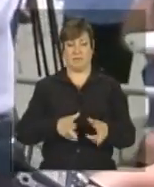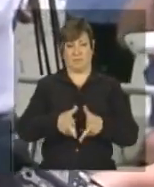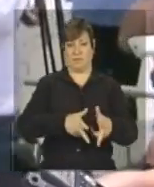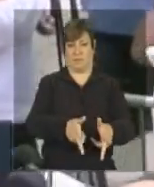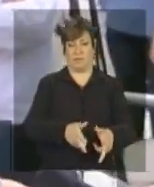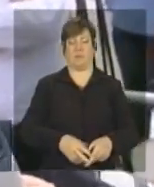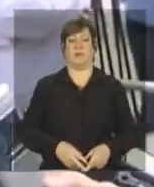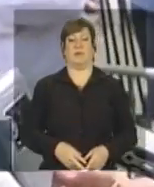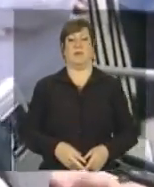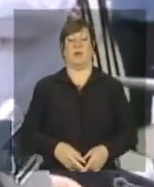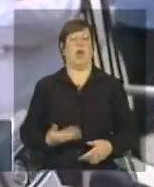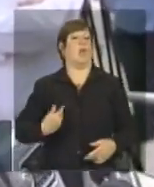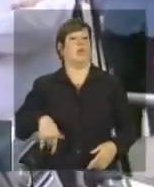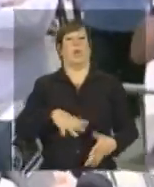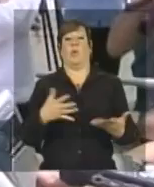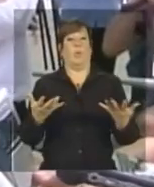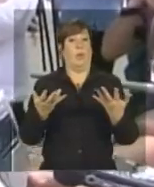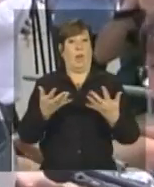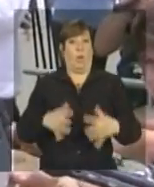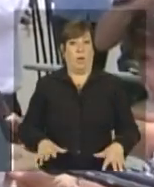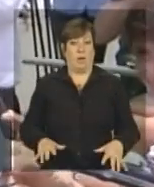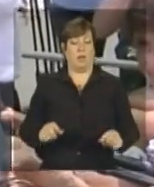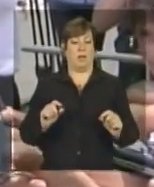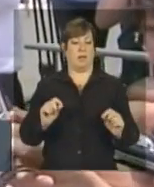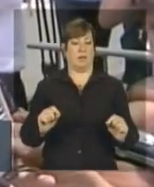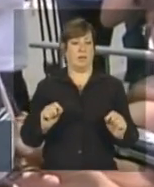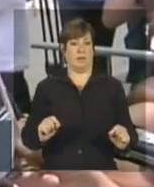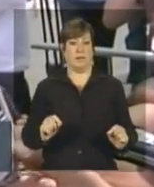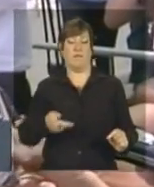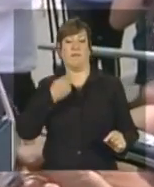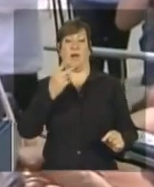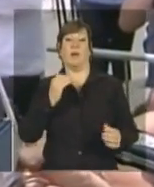ferrovia. Nós não pretendemos ficar elevando